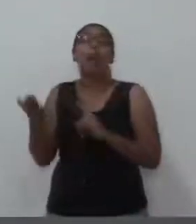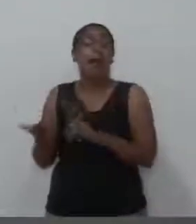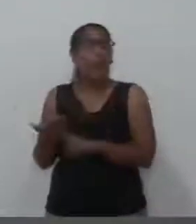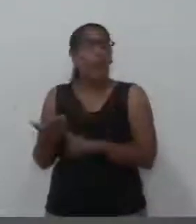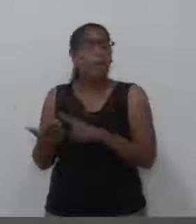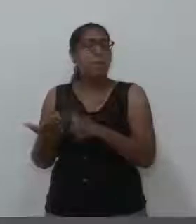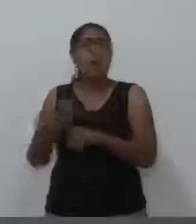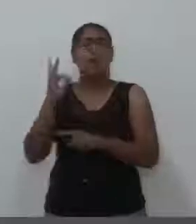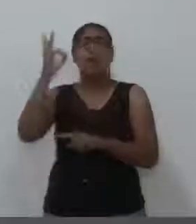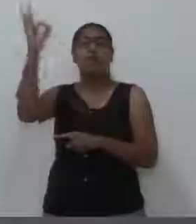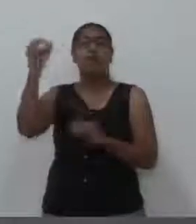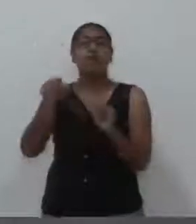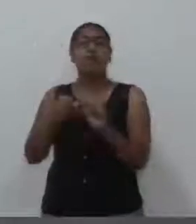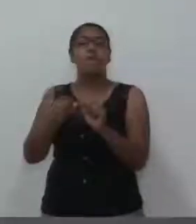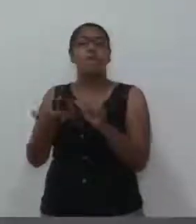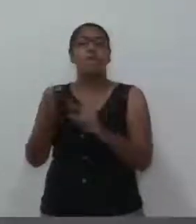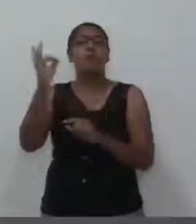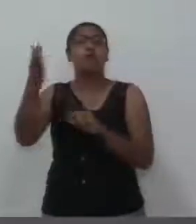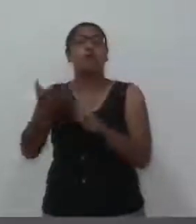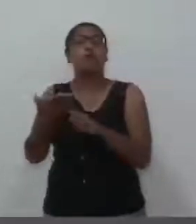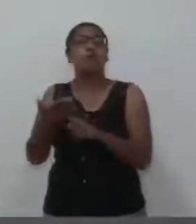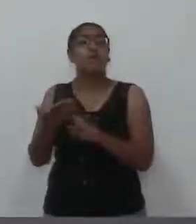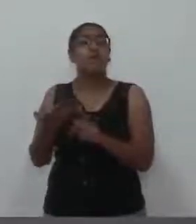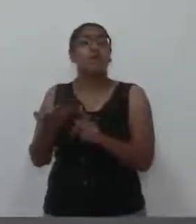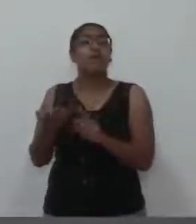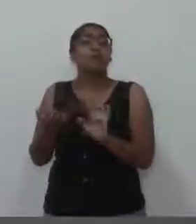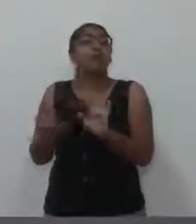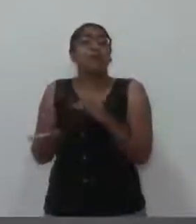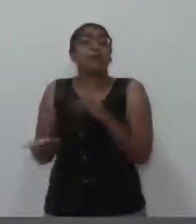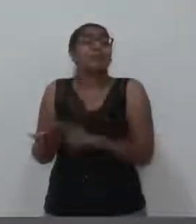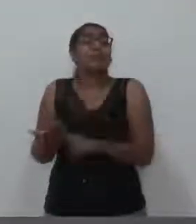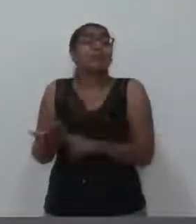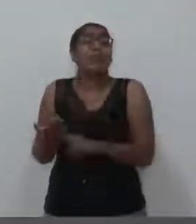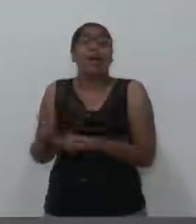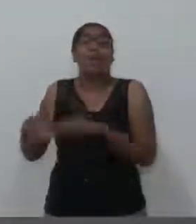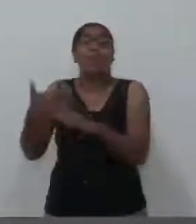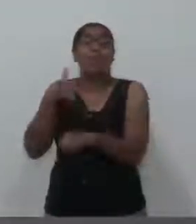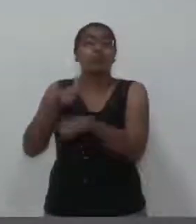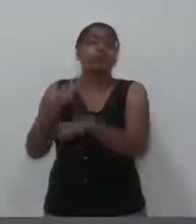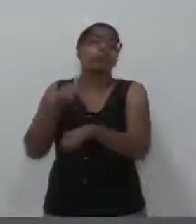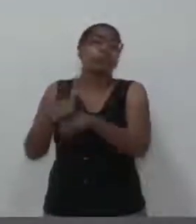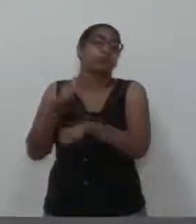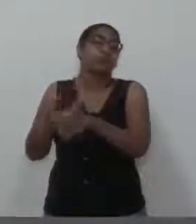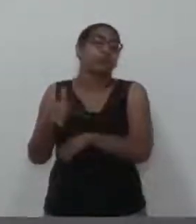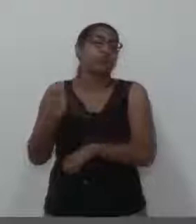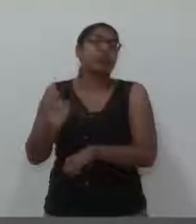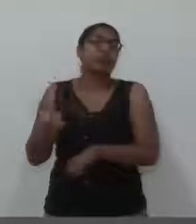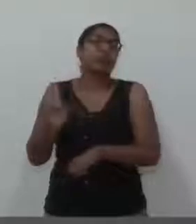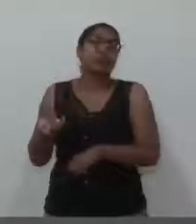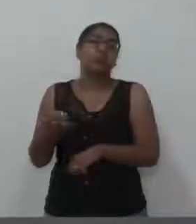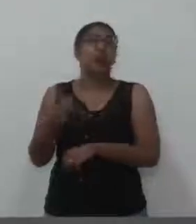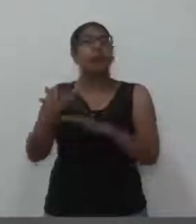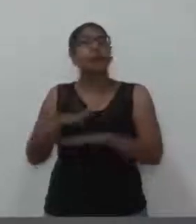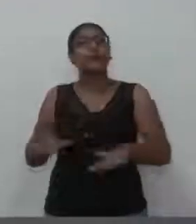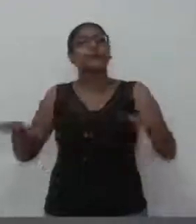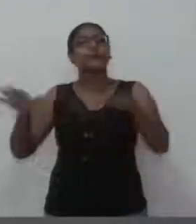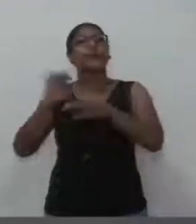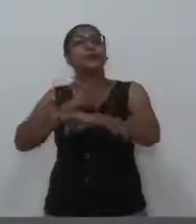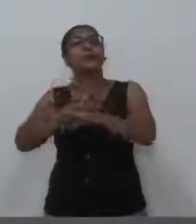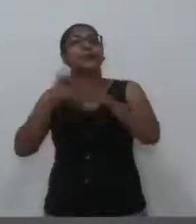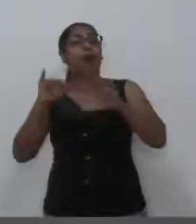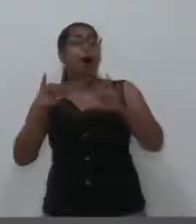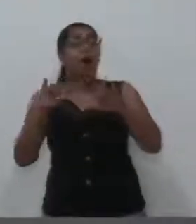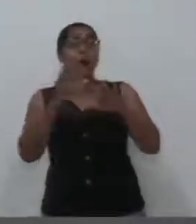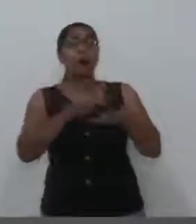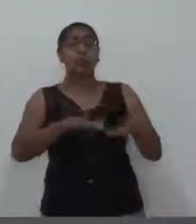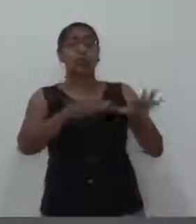que unânime, em toda a campanha, a gente ouve, eu vou cuidar da educação, eu vou cuidar, em todos os níveis, né? Vimos também